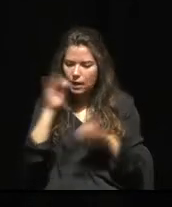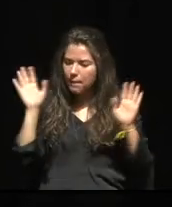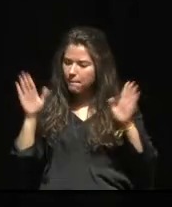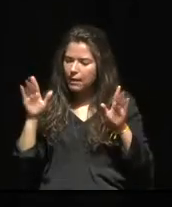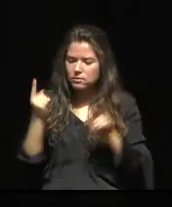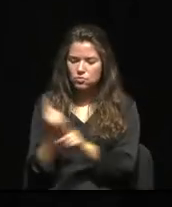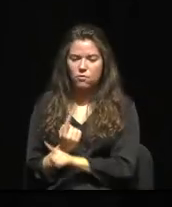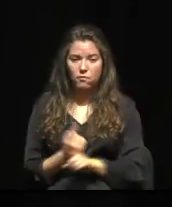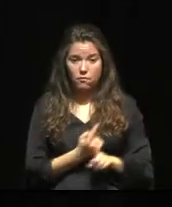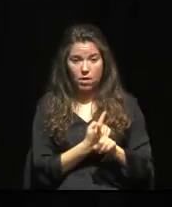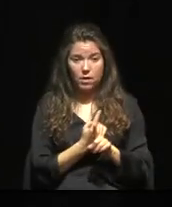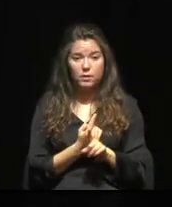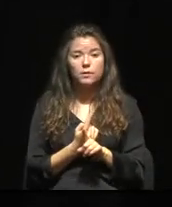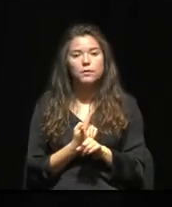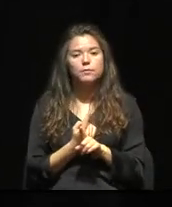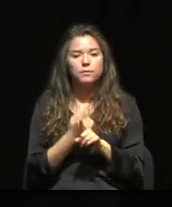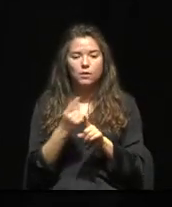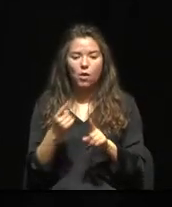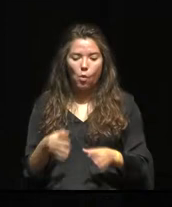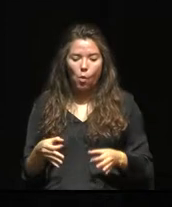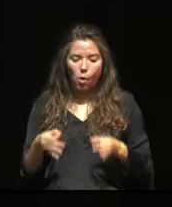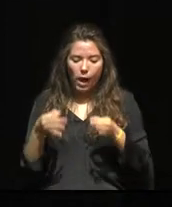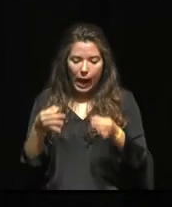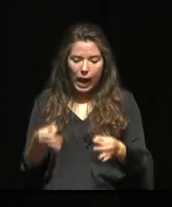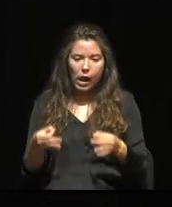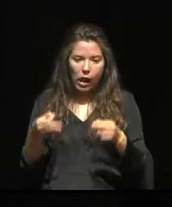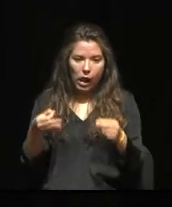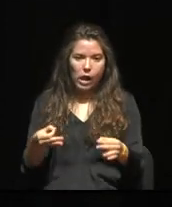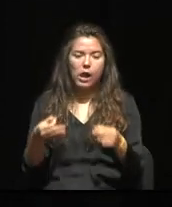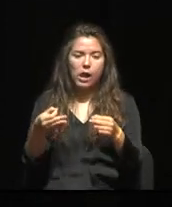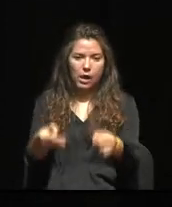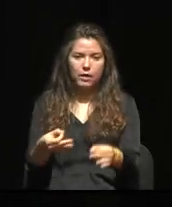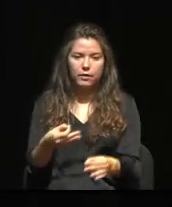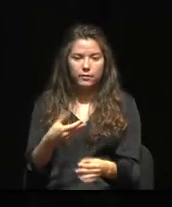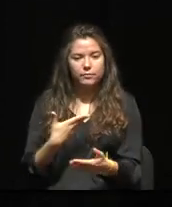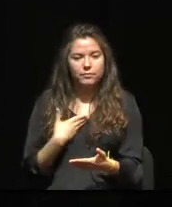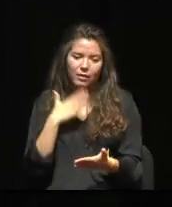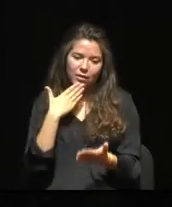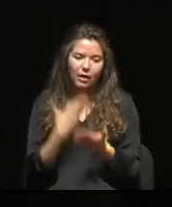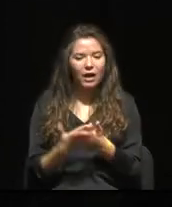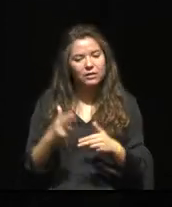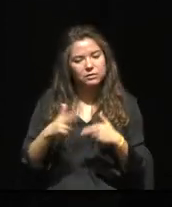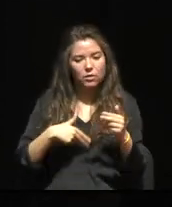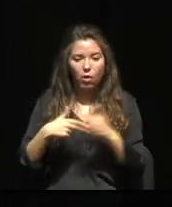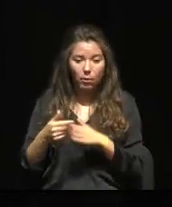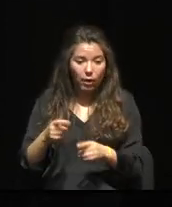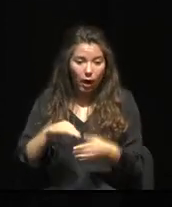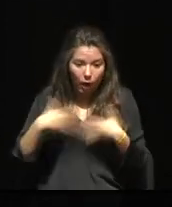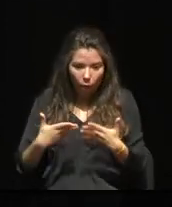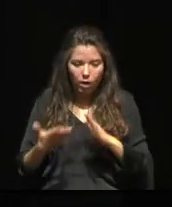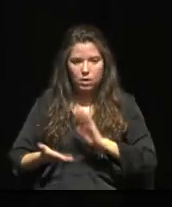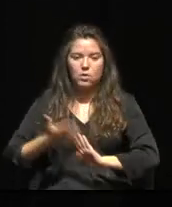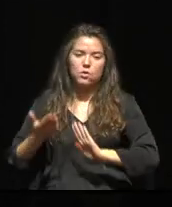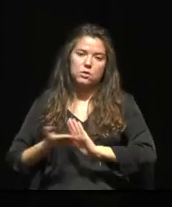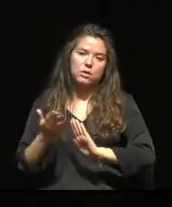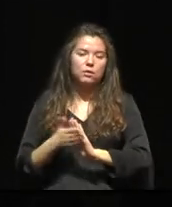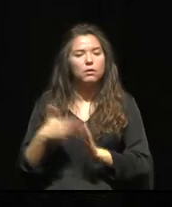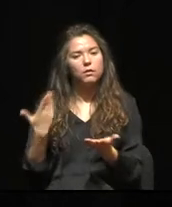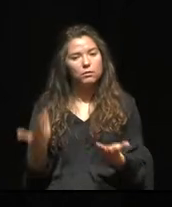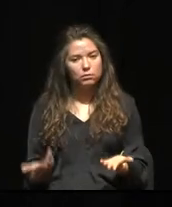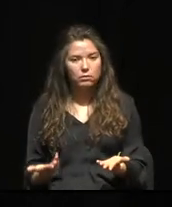aves o adiamento da requalificação da Tapada das necessidades tornou esta obra urgente pelo que concordamos com a